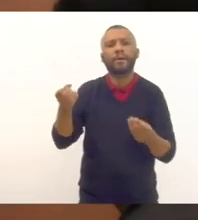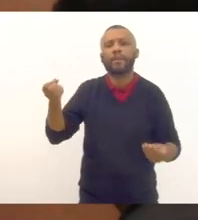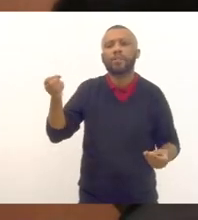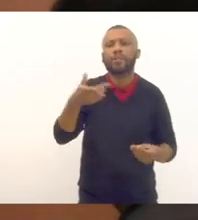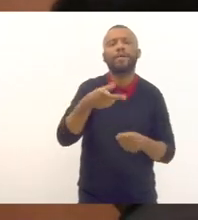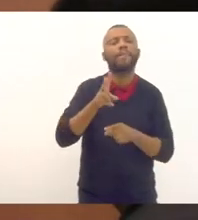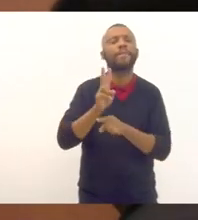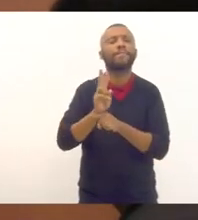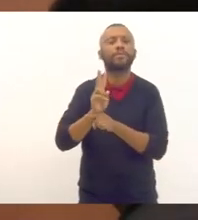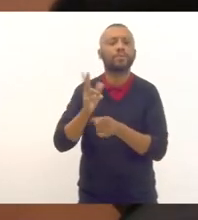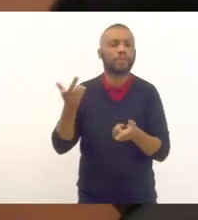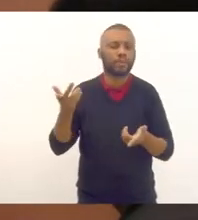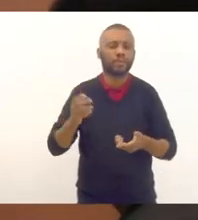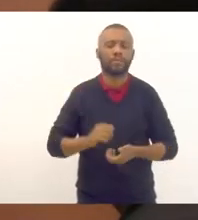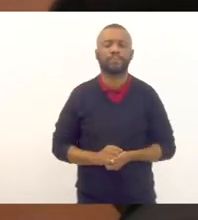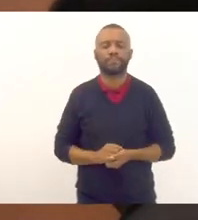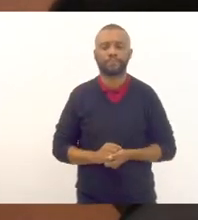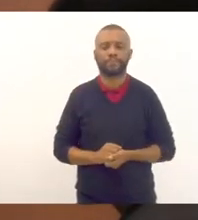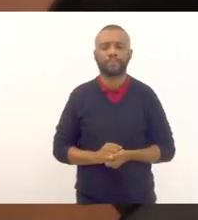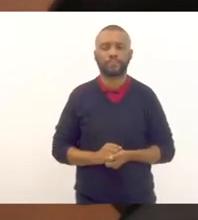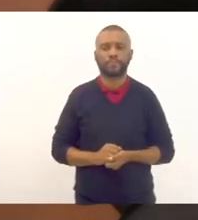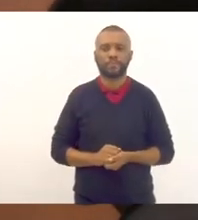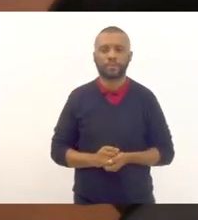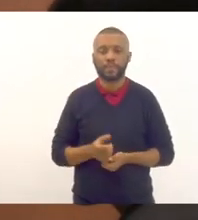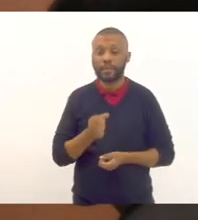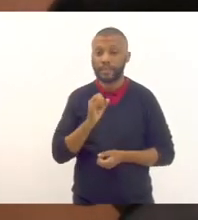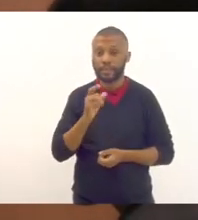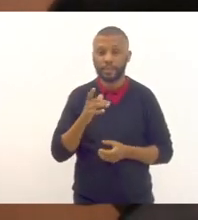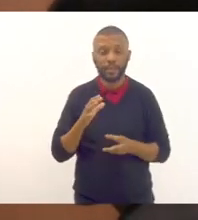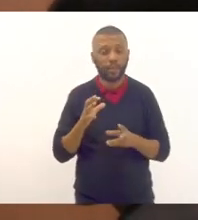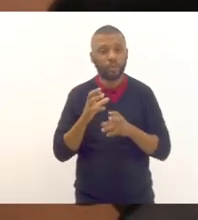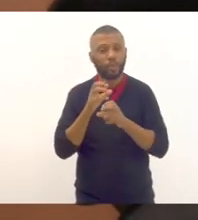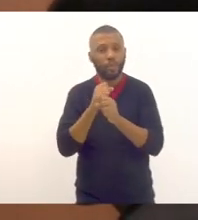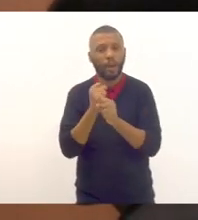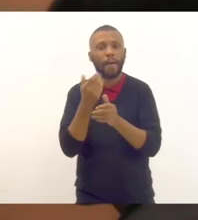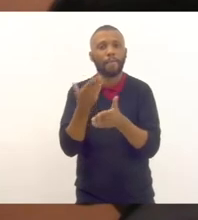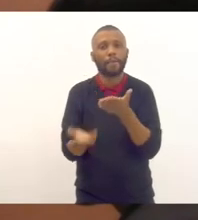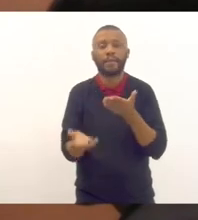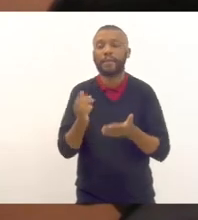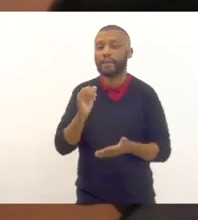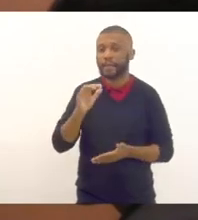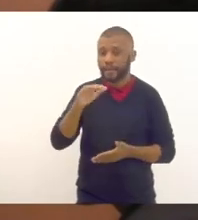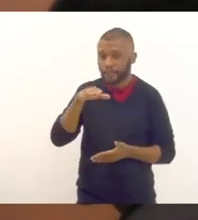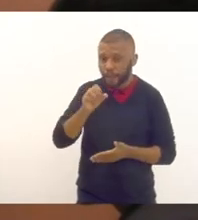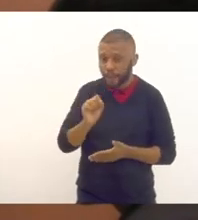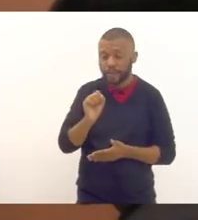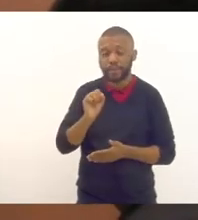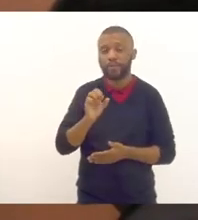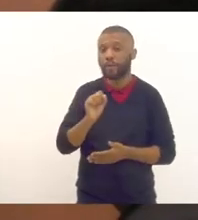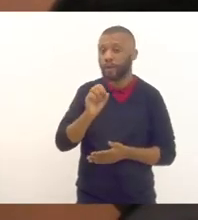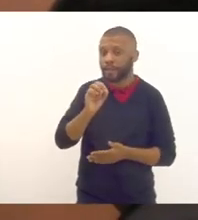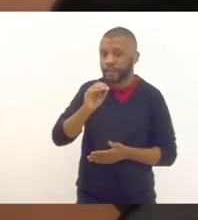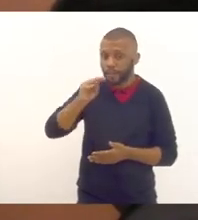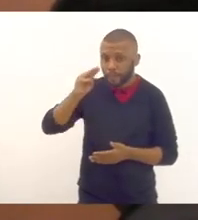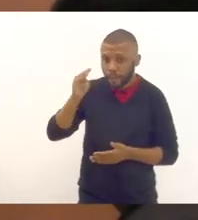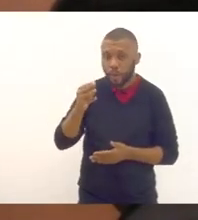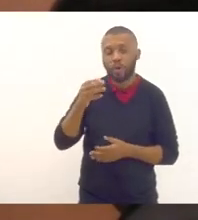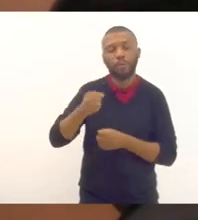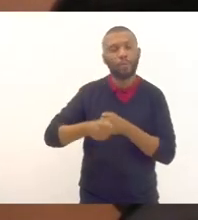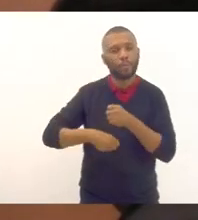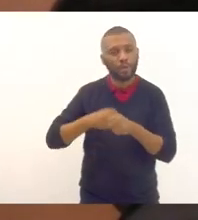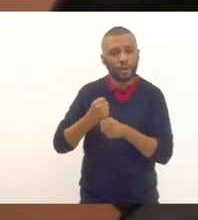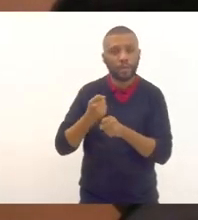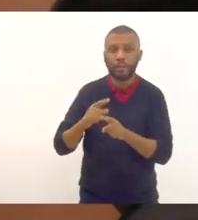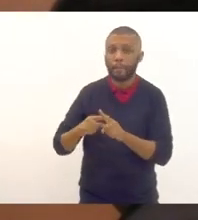Então, sem sentido nenhum. Se você somar ali a perda de ICMS de 80 milhões por ano, mais,